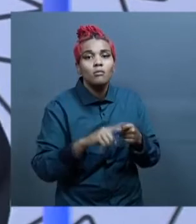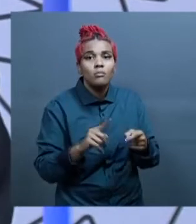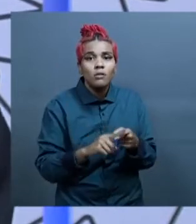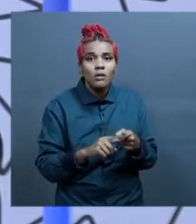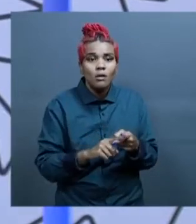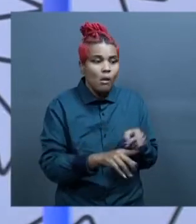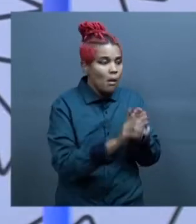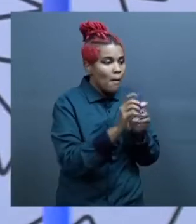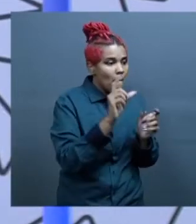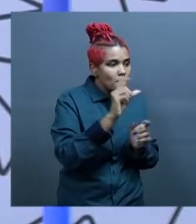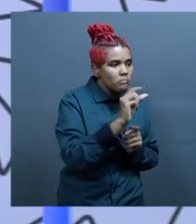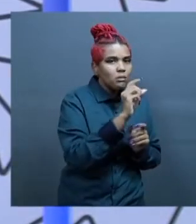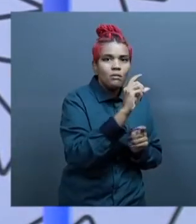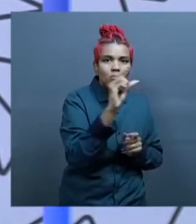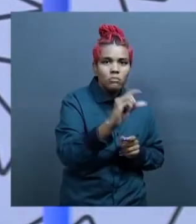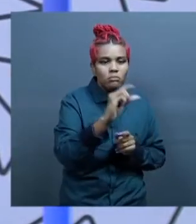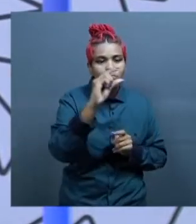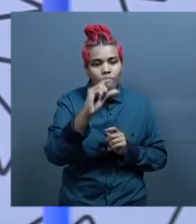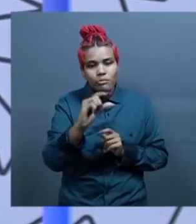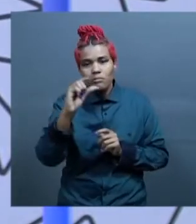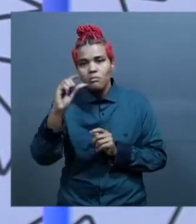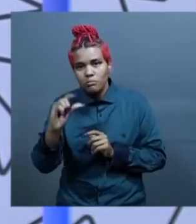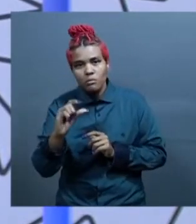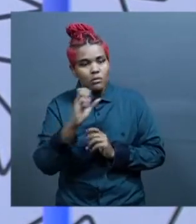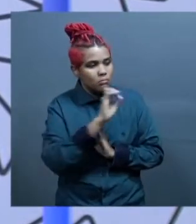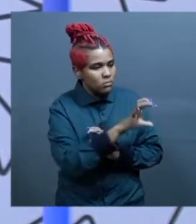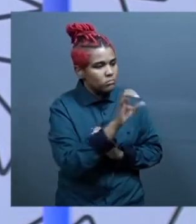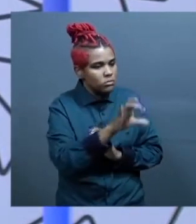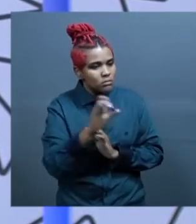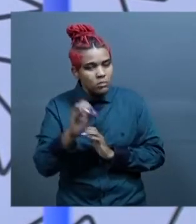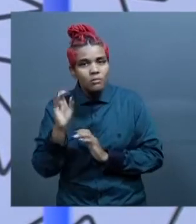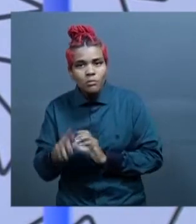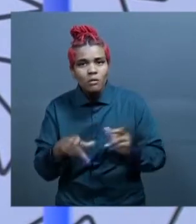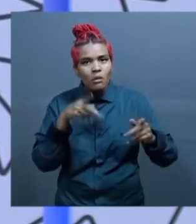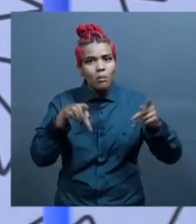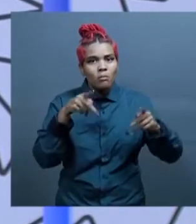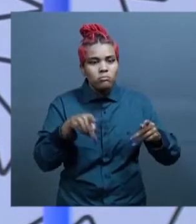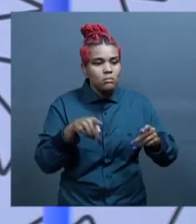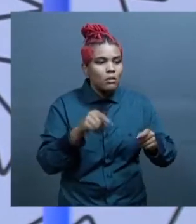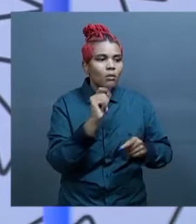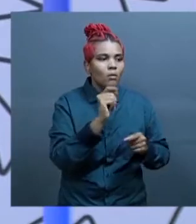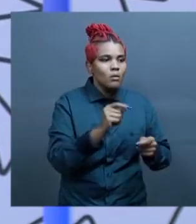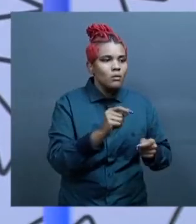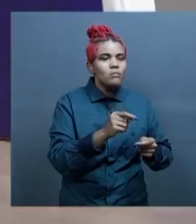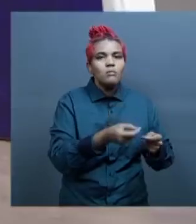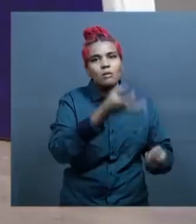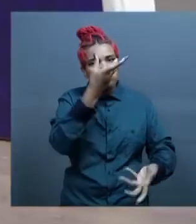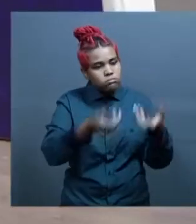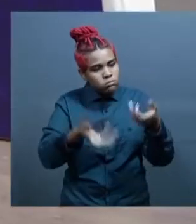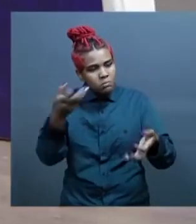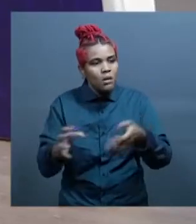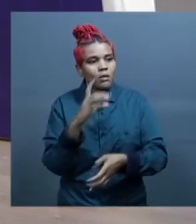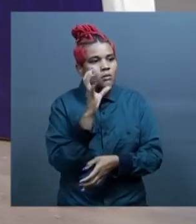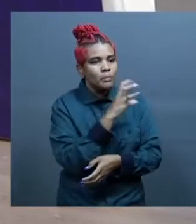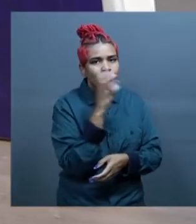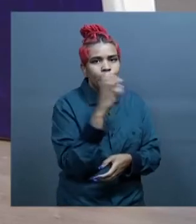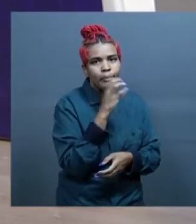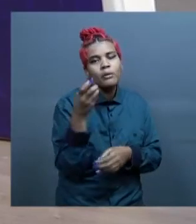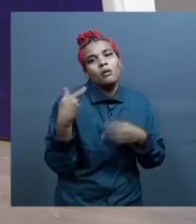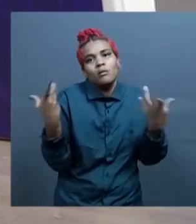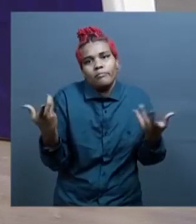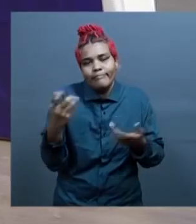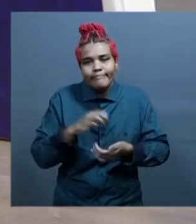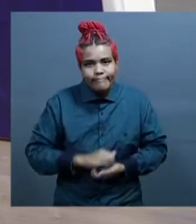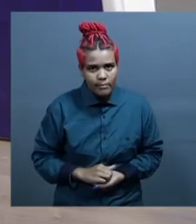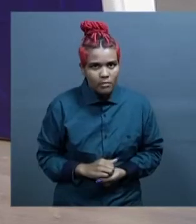ações têm grande impacto quando a gente só mesmo a totalidade da população no planeta excelente muito obrigado por esse processo pela sua